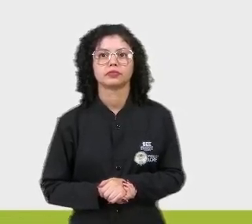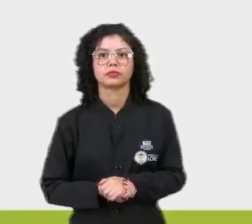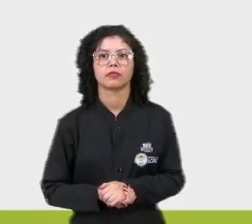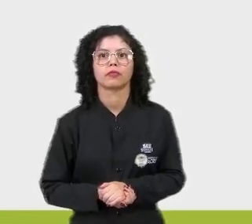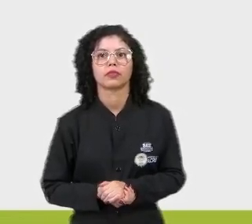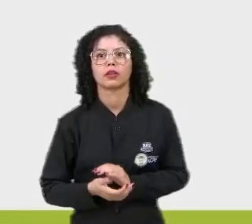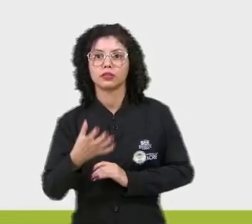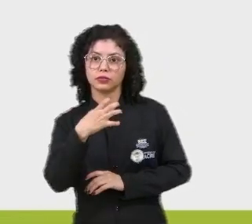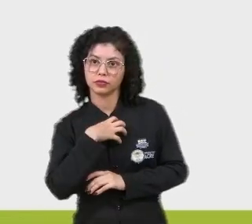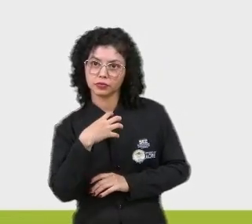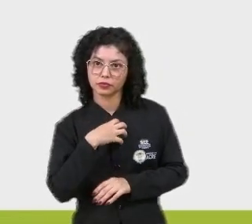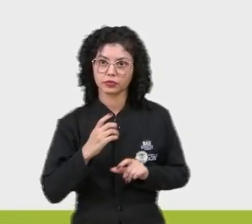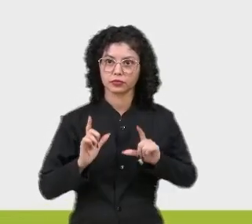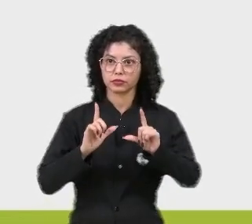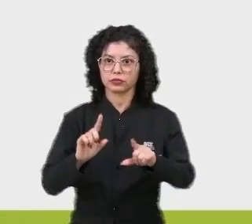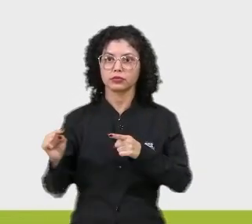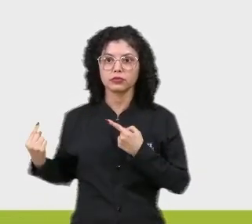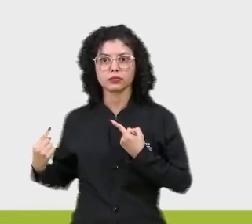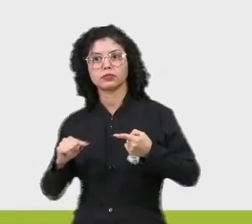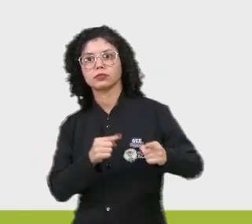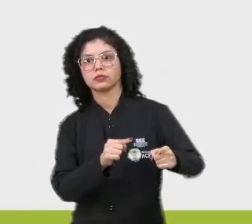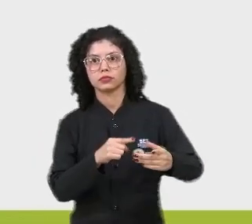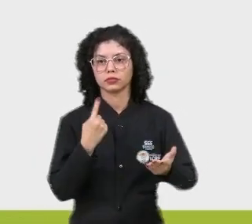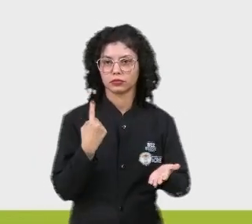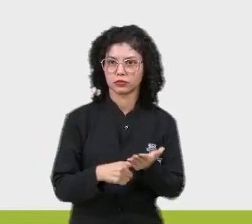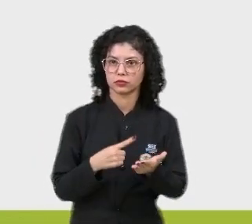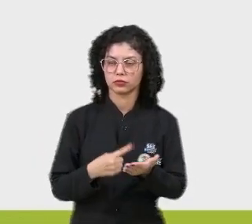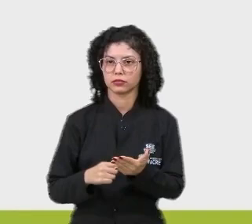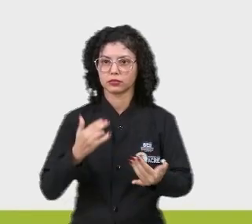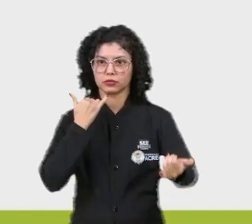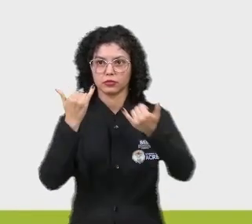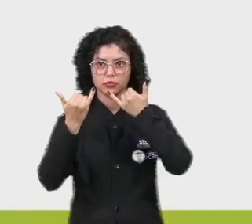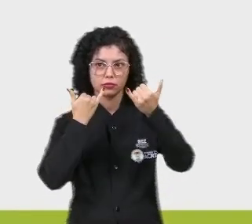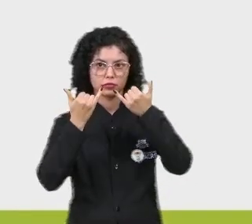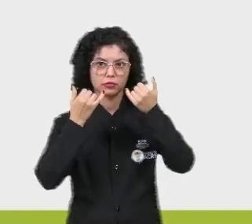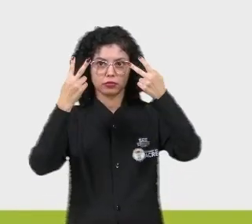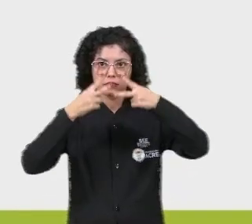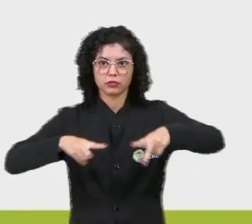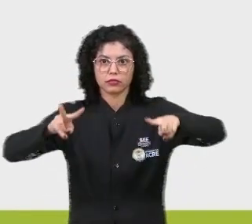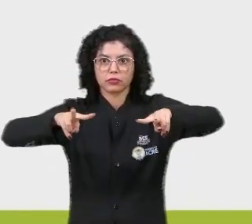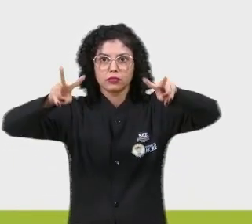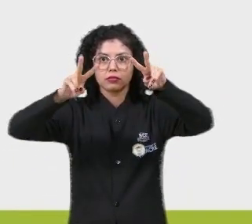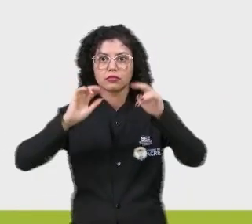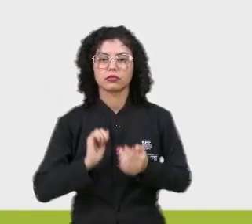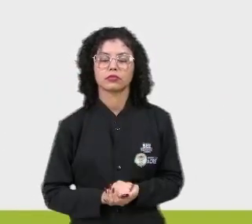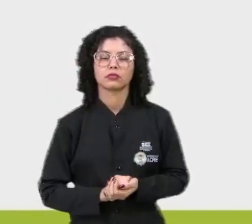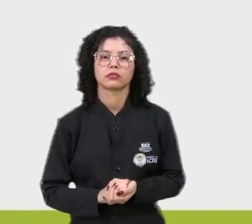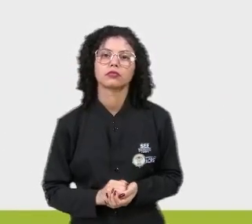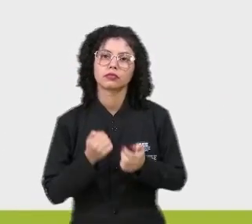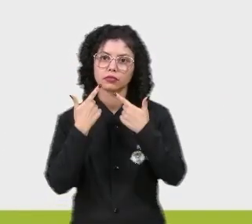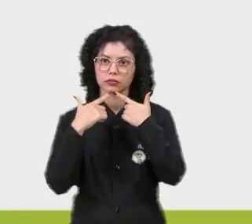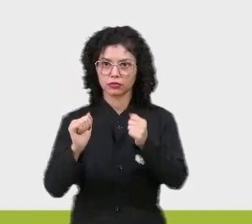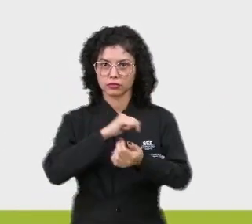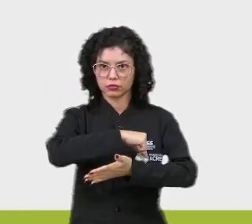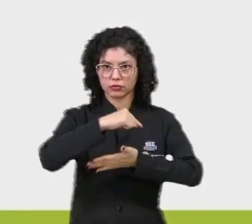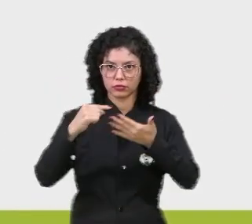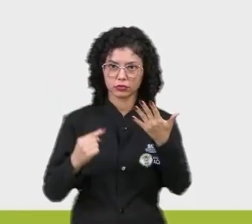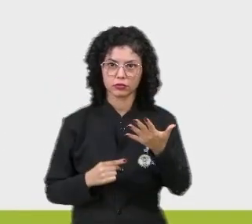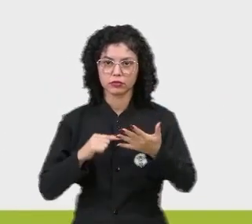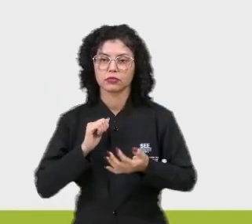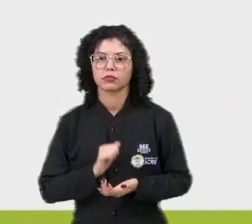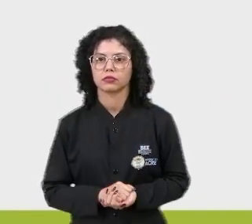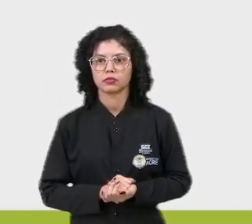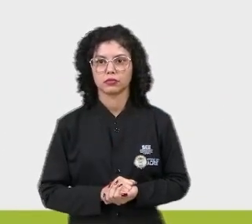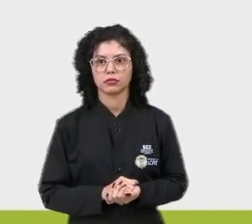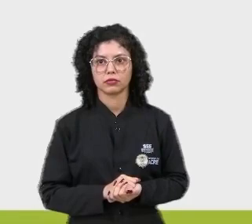seguinte o efeito de sentido da charge é provocado pela combinação de informações visuais